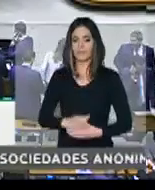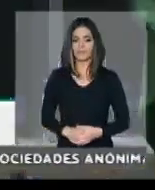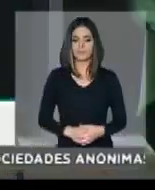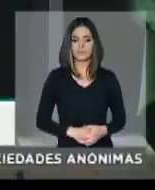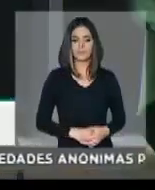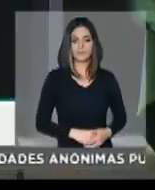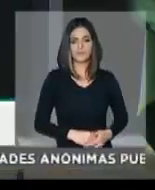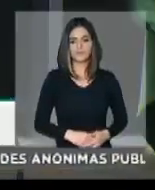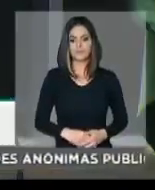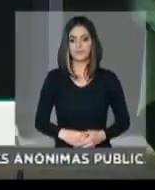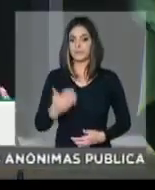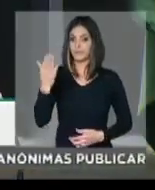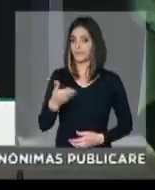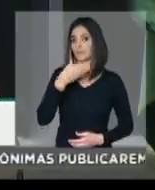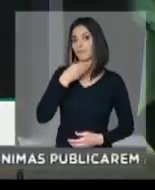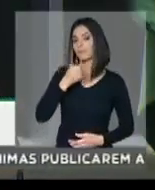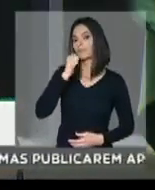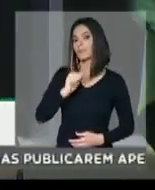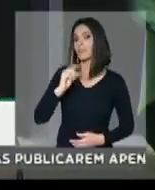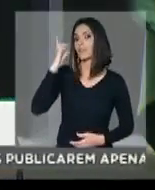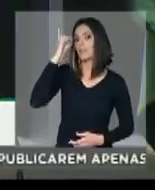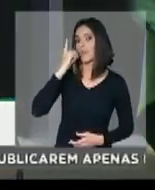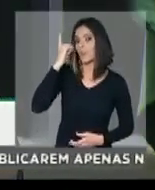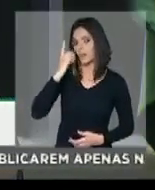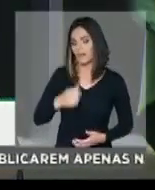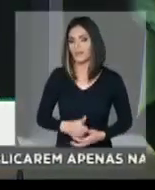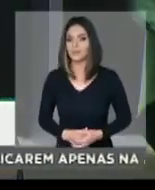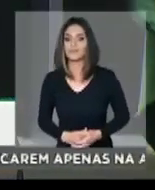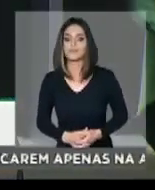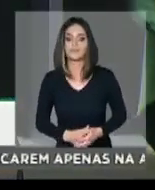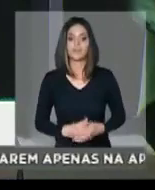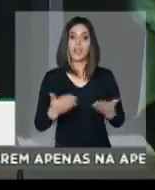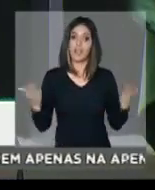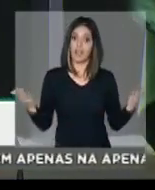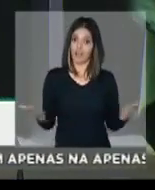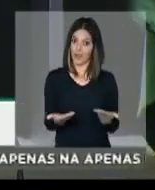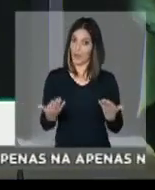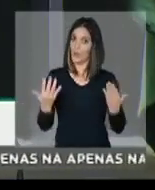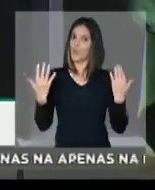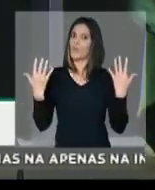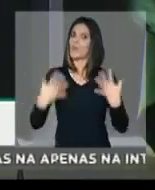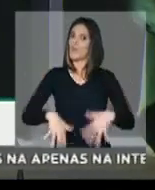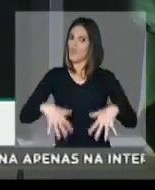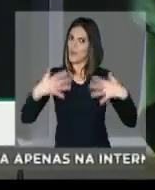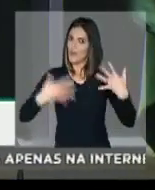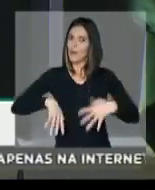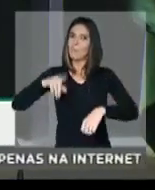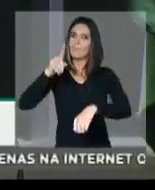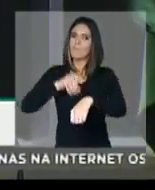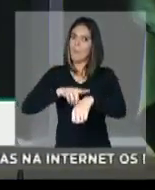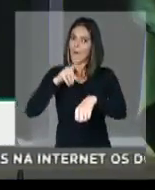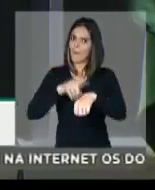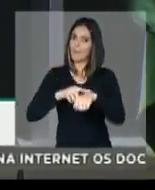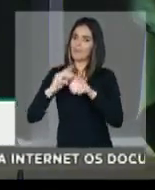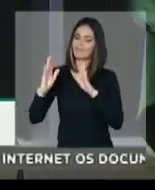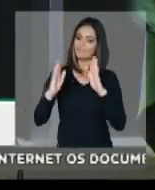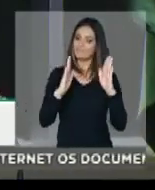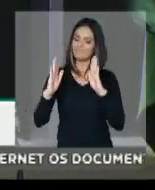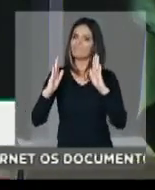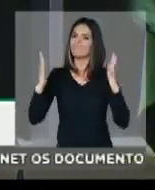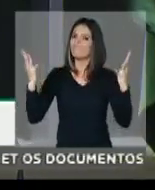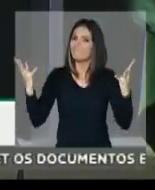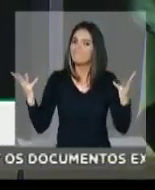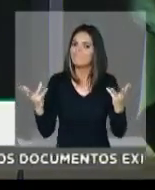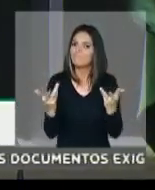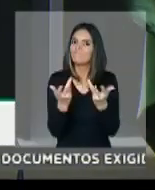Senhoras deputadas, senhores deputados, chegou o grande momento. O momento que